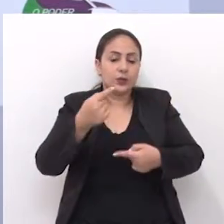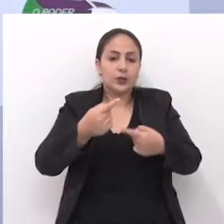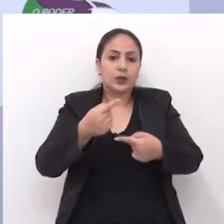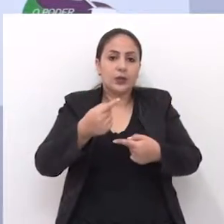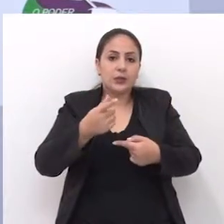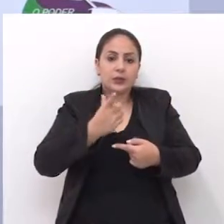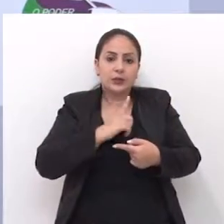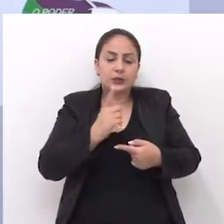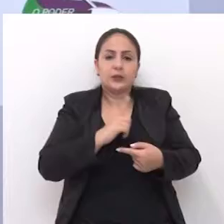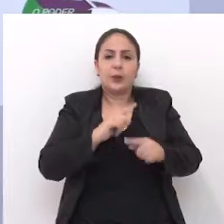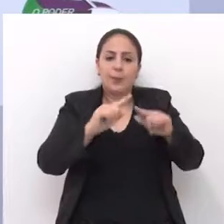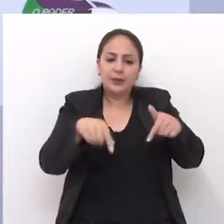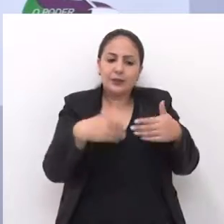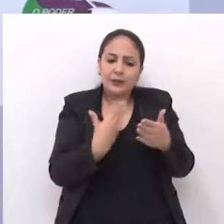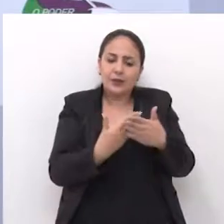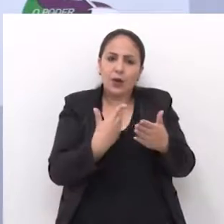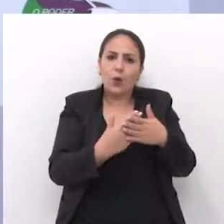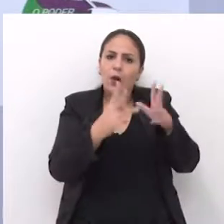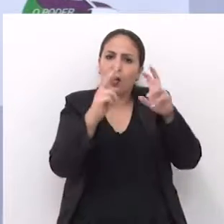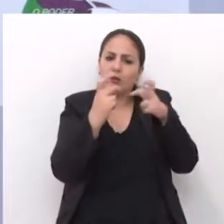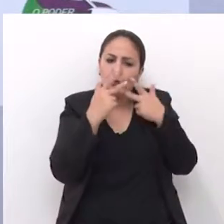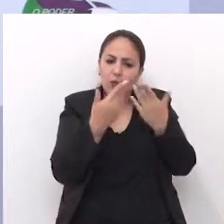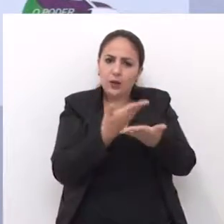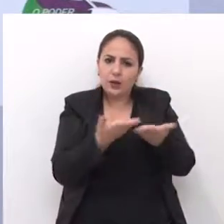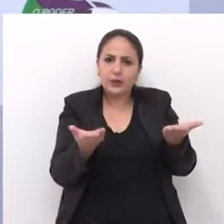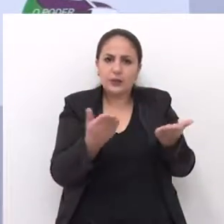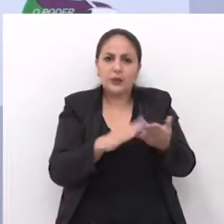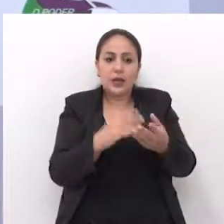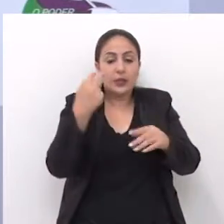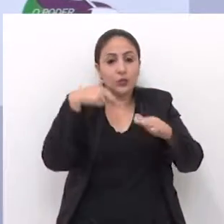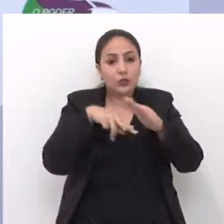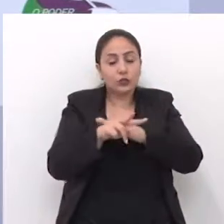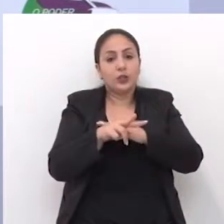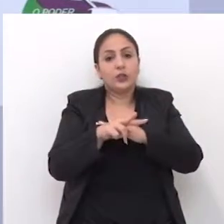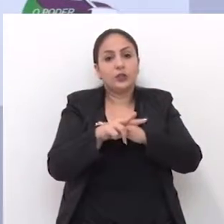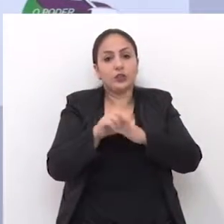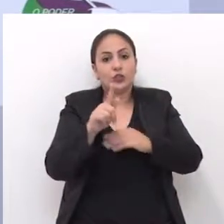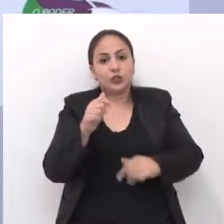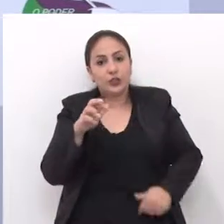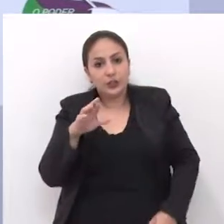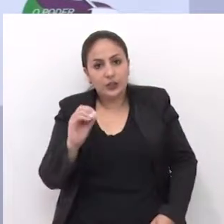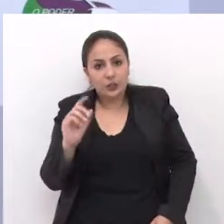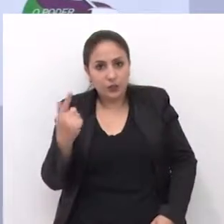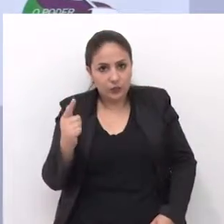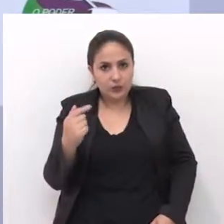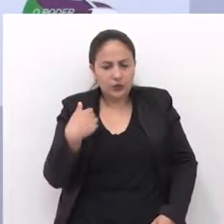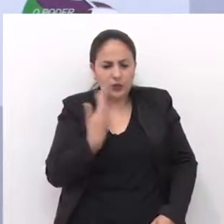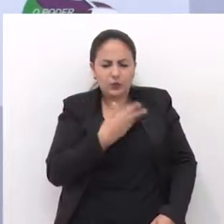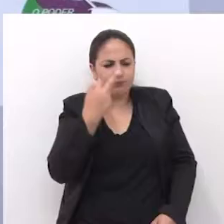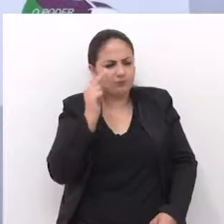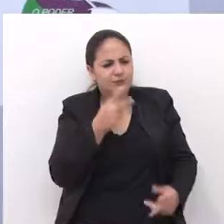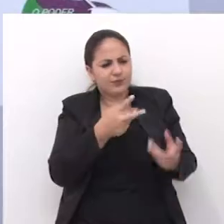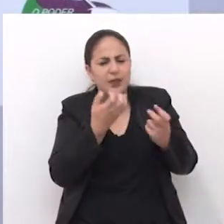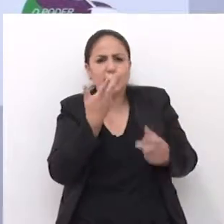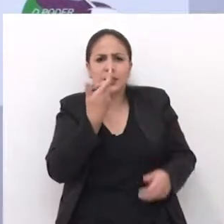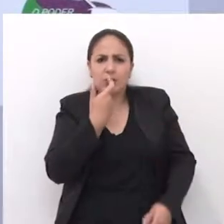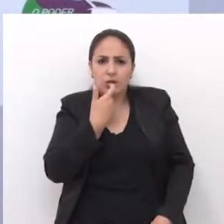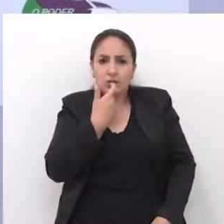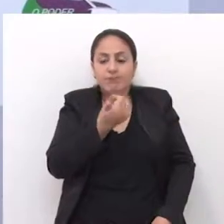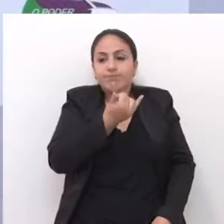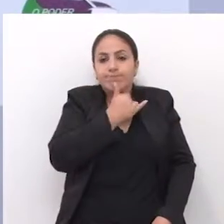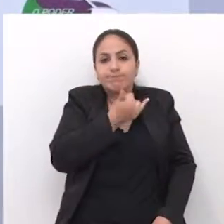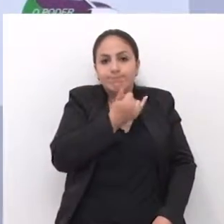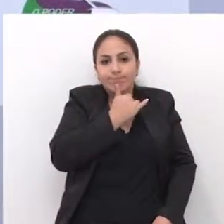debater e levar sim a uma sala de aula temas como esses da questão da ideologia de gênero. A gente vê muitas vezes